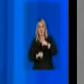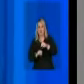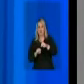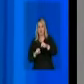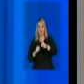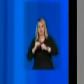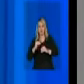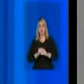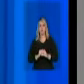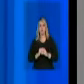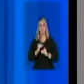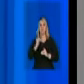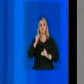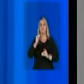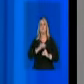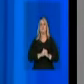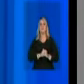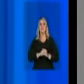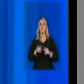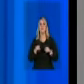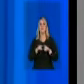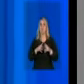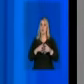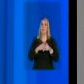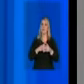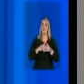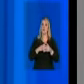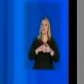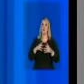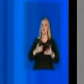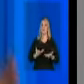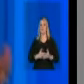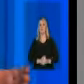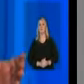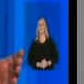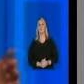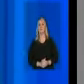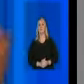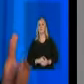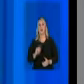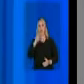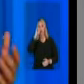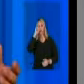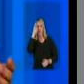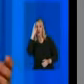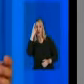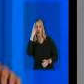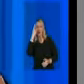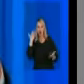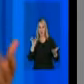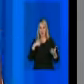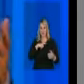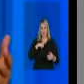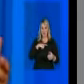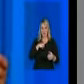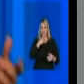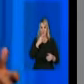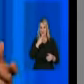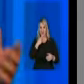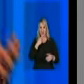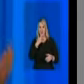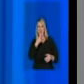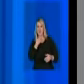a recrudescer, né, e complicaram um pouco a situação. Uma das ideias que se tem e que se fala, a crítica é